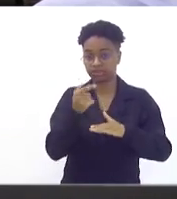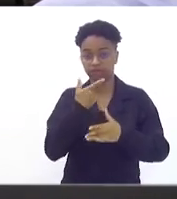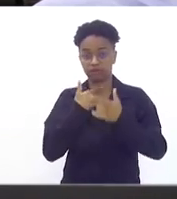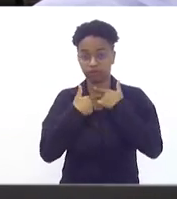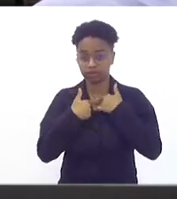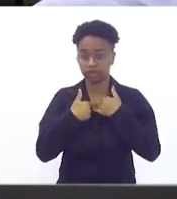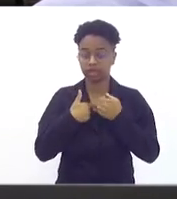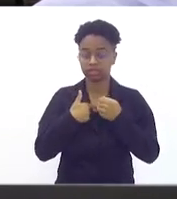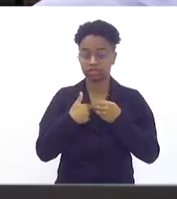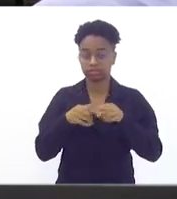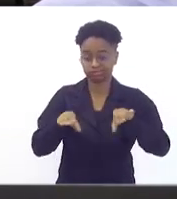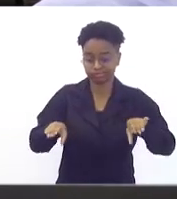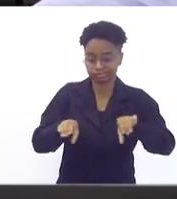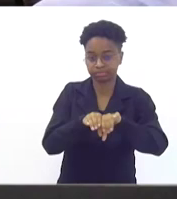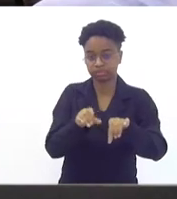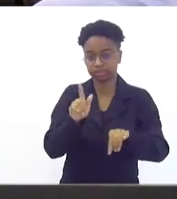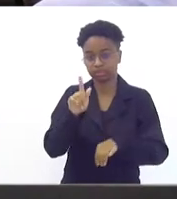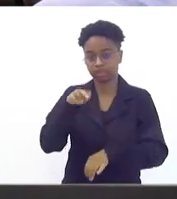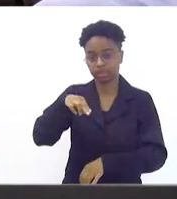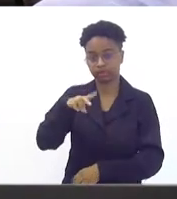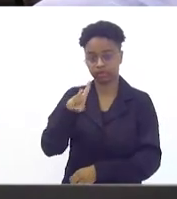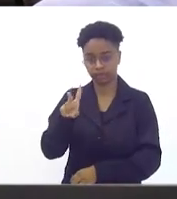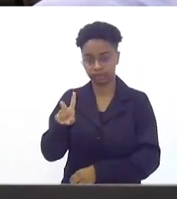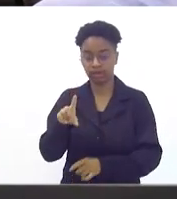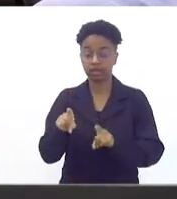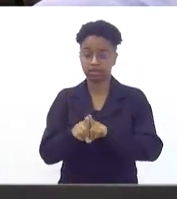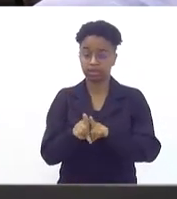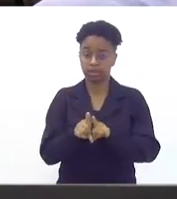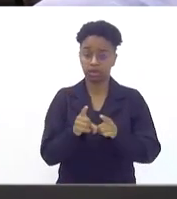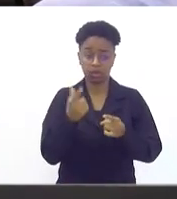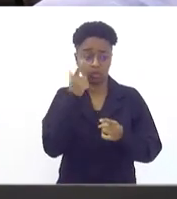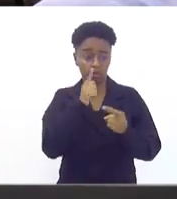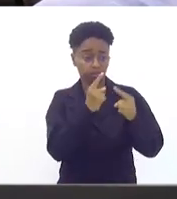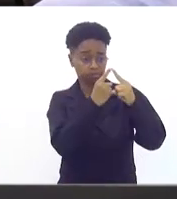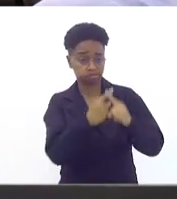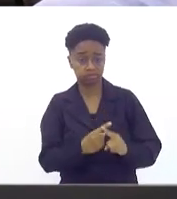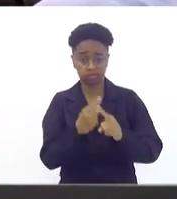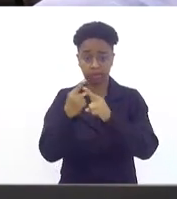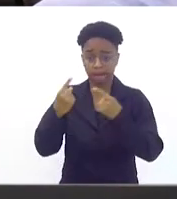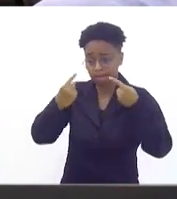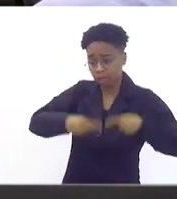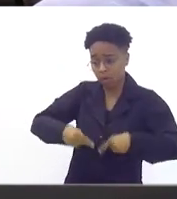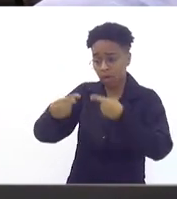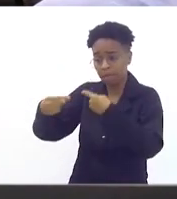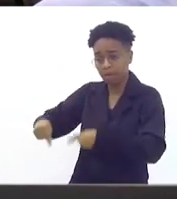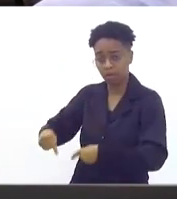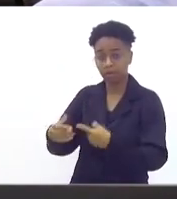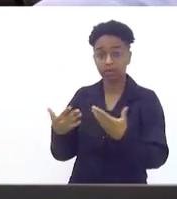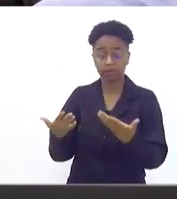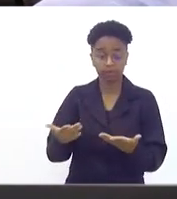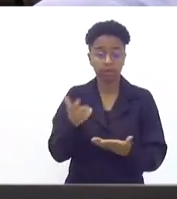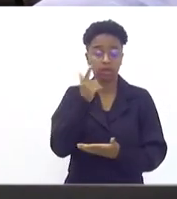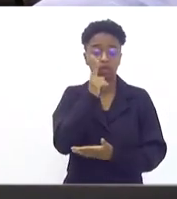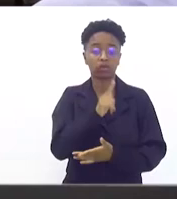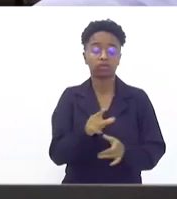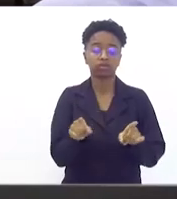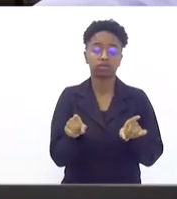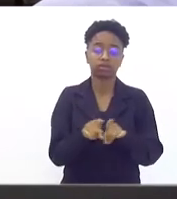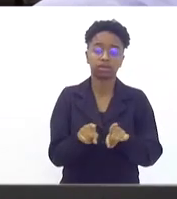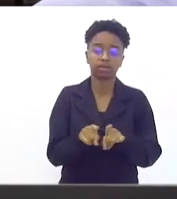a instalação do GNV trazendo concorrência com isso Deputado Hugo Leal trazendo também